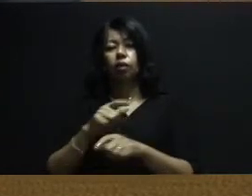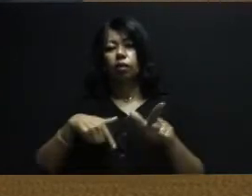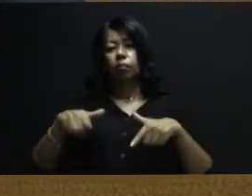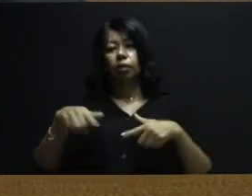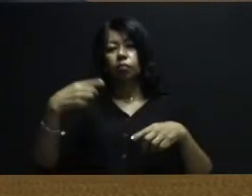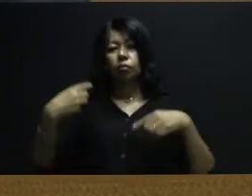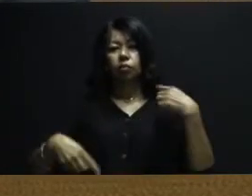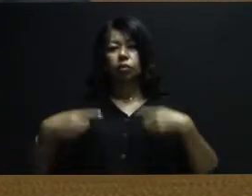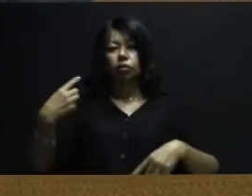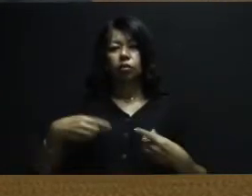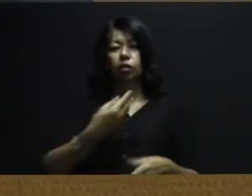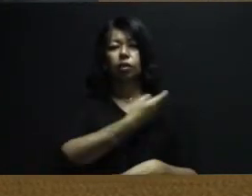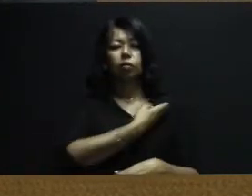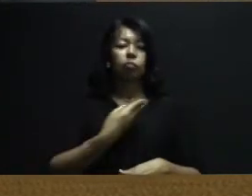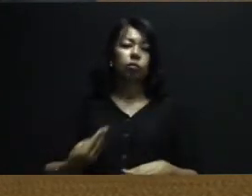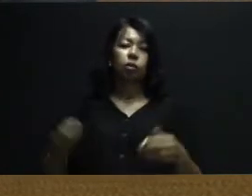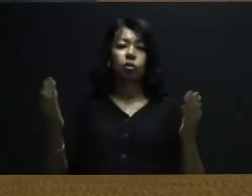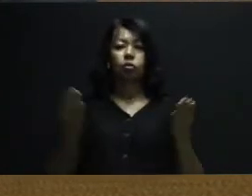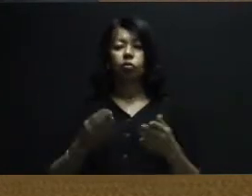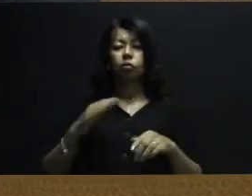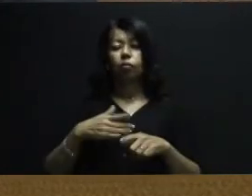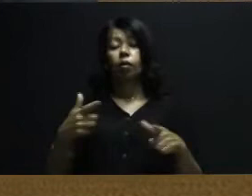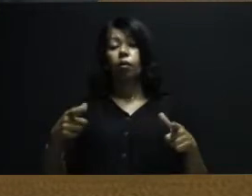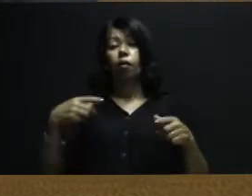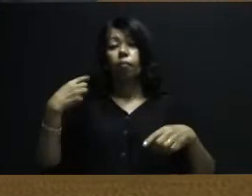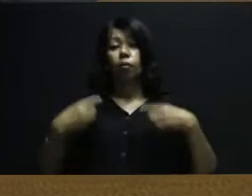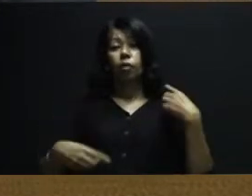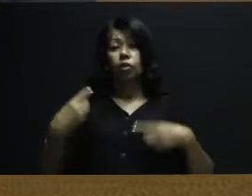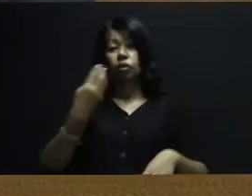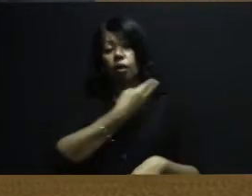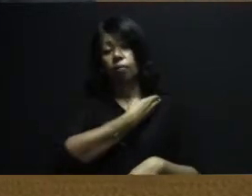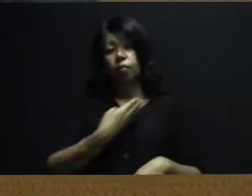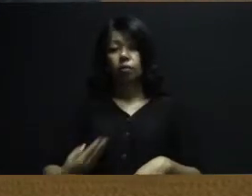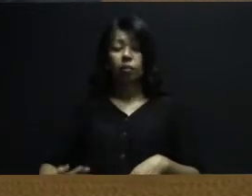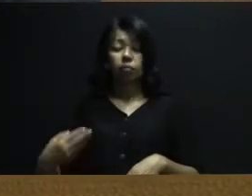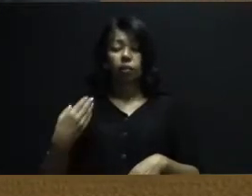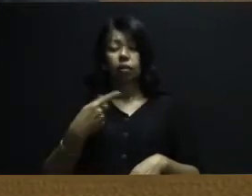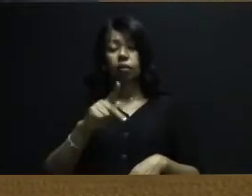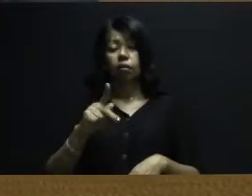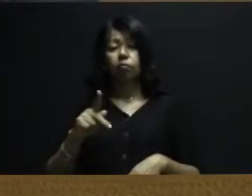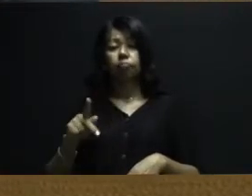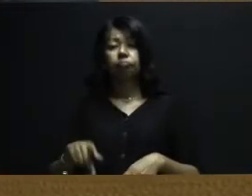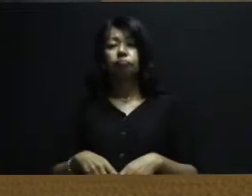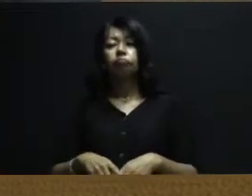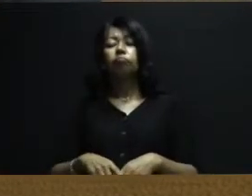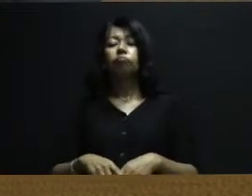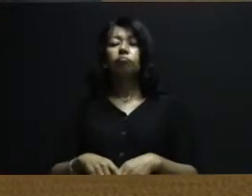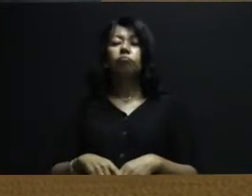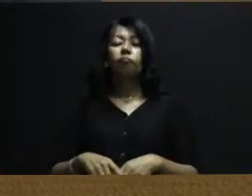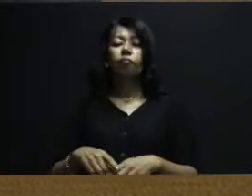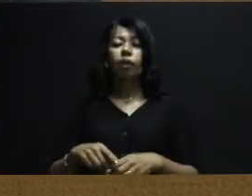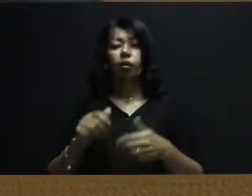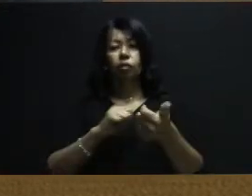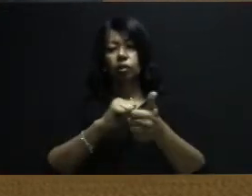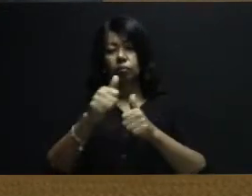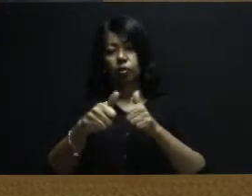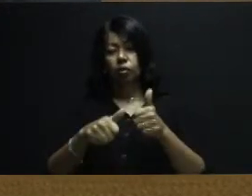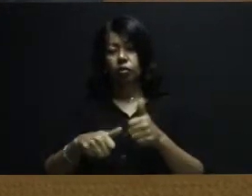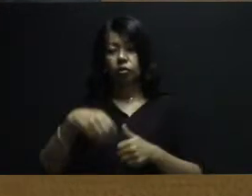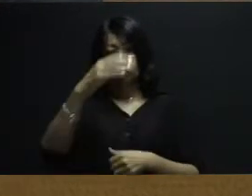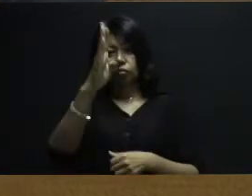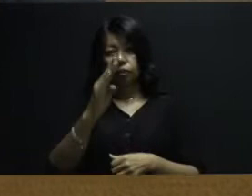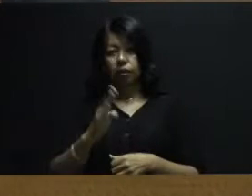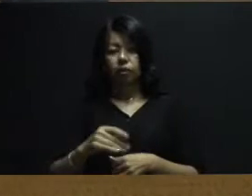públicas, e hoje a maior política pública relacionada à educação física e esporte no Brasil é a aula de